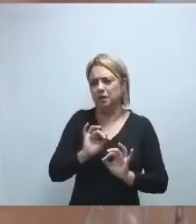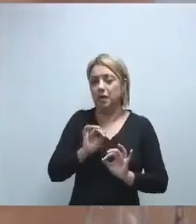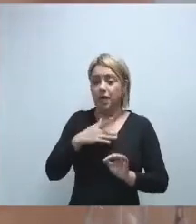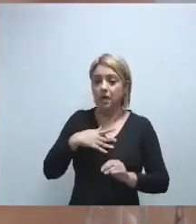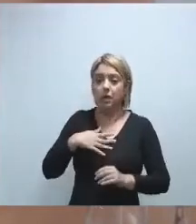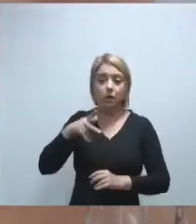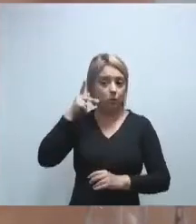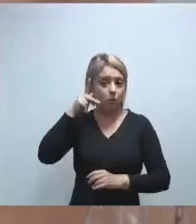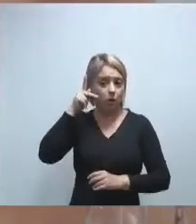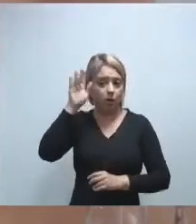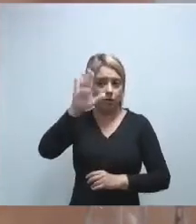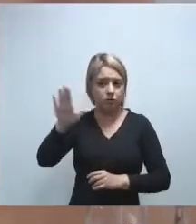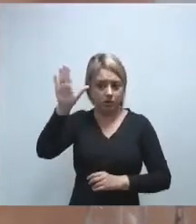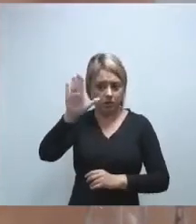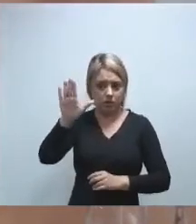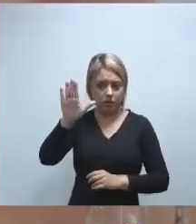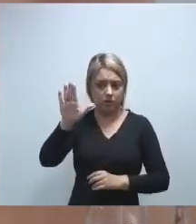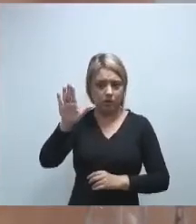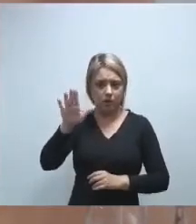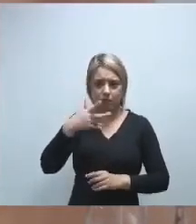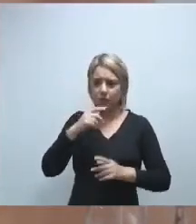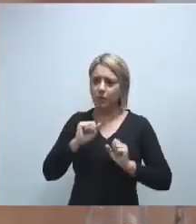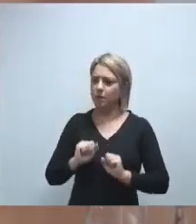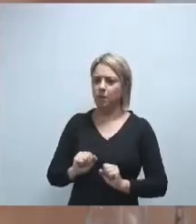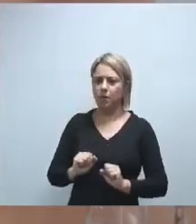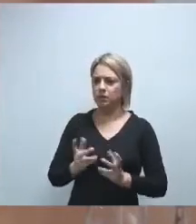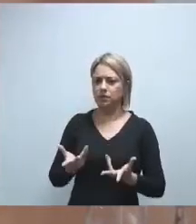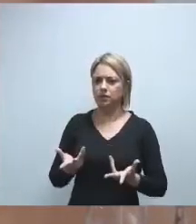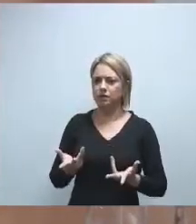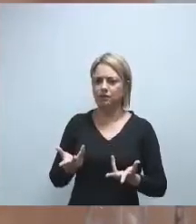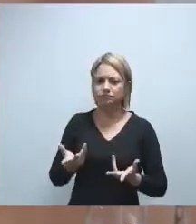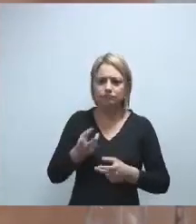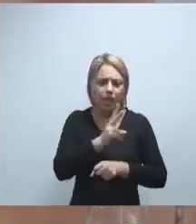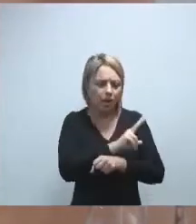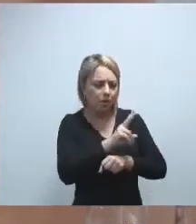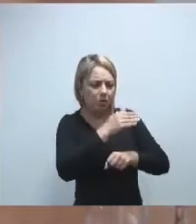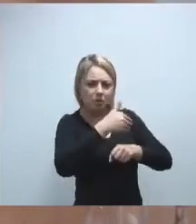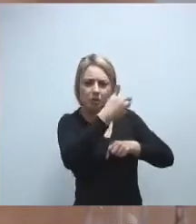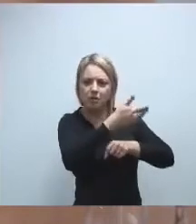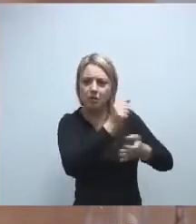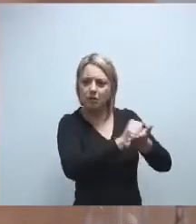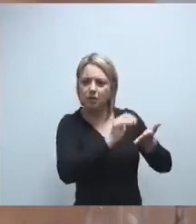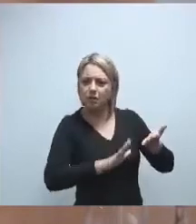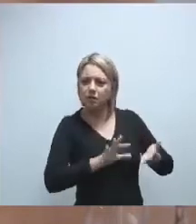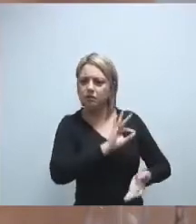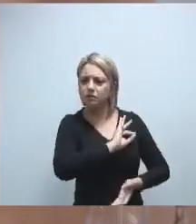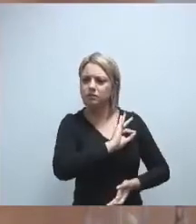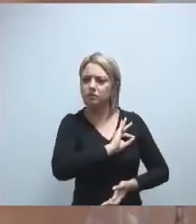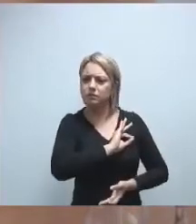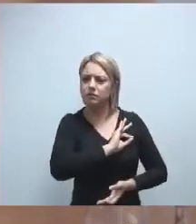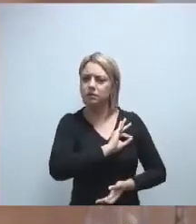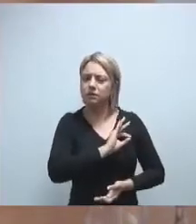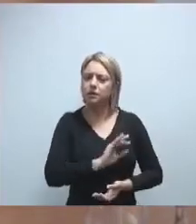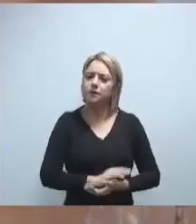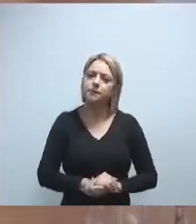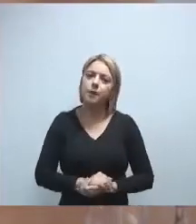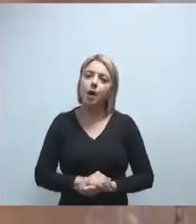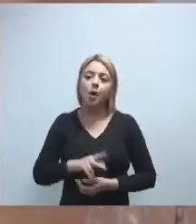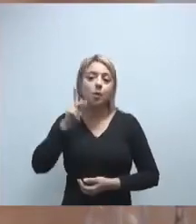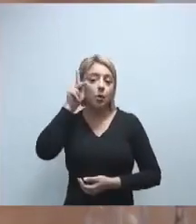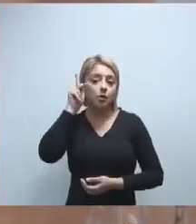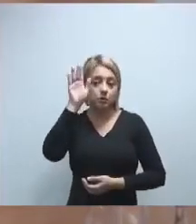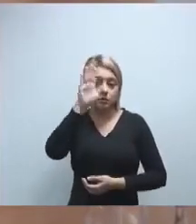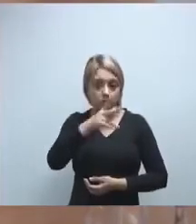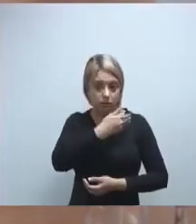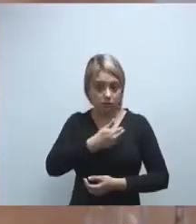procurador-geral france mas não pode ser isso que é controle externo da atividade policial o procurador